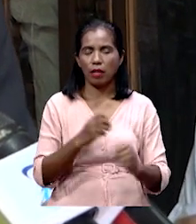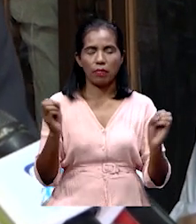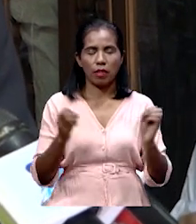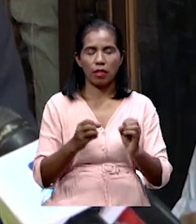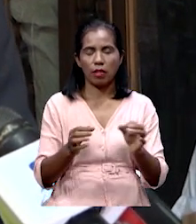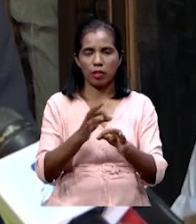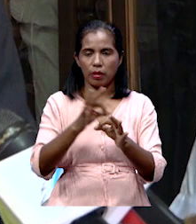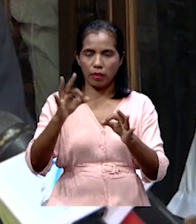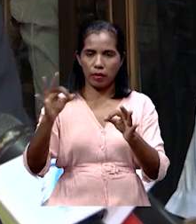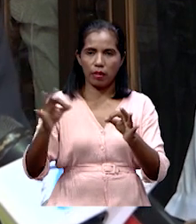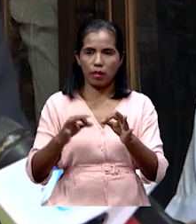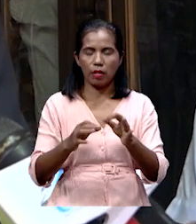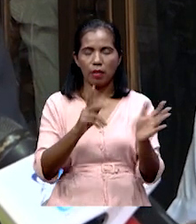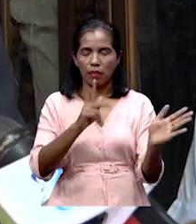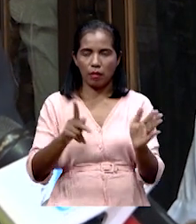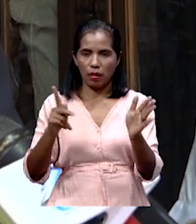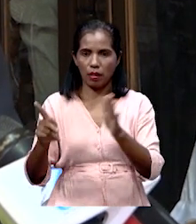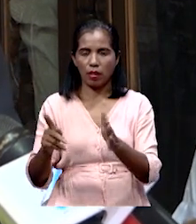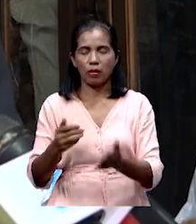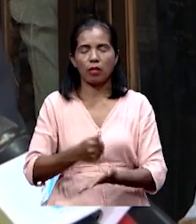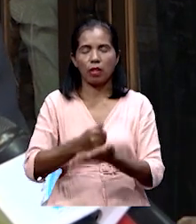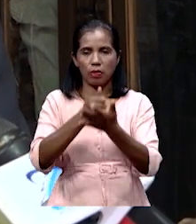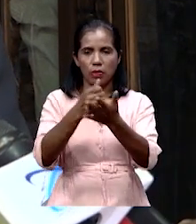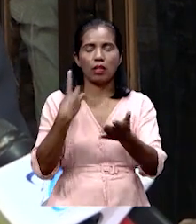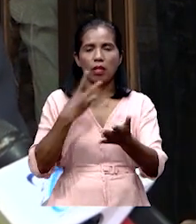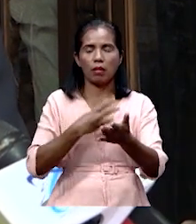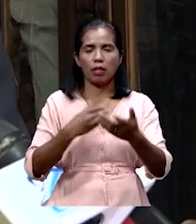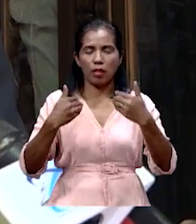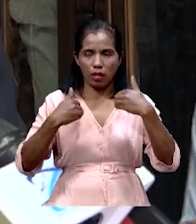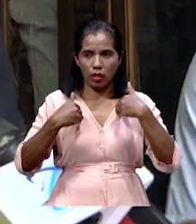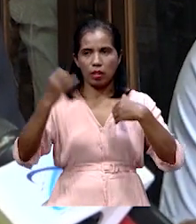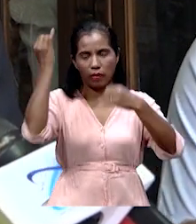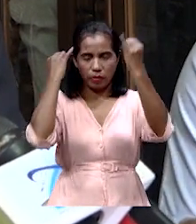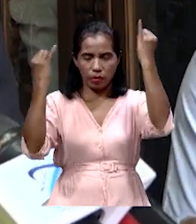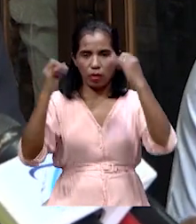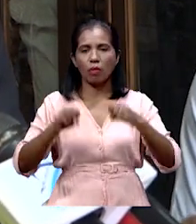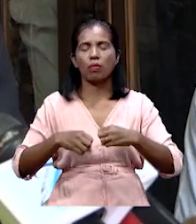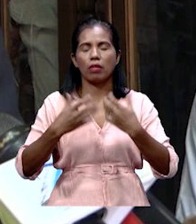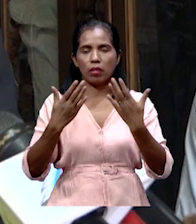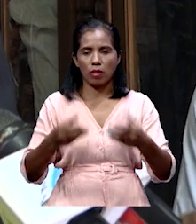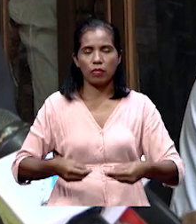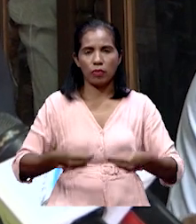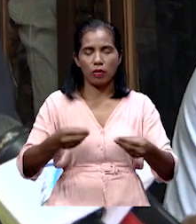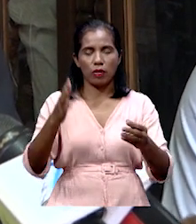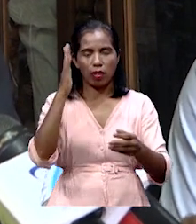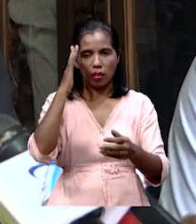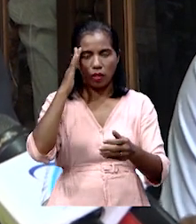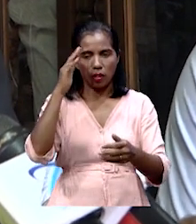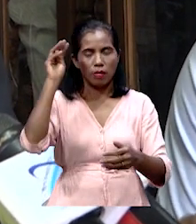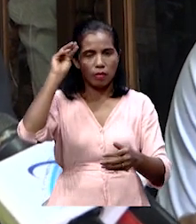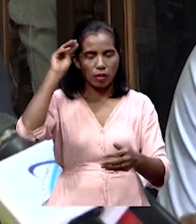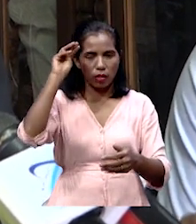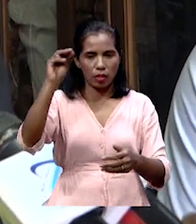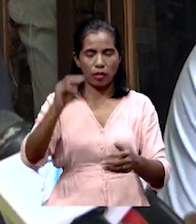sound claro liu atu ba jira ma be amilo so iha red informasaun. Ma isa ma fuatu fuatene ba ministro veterano